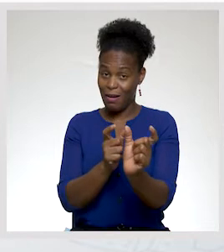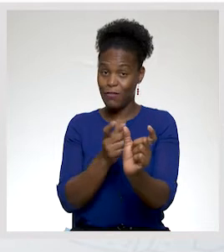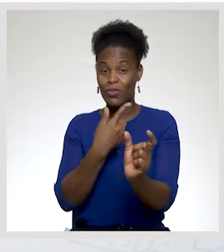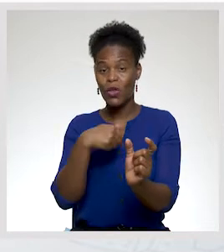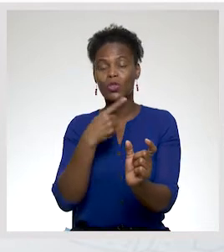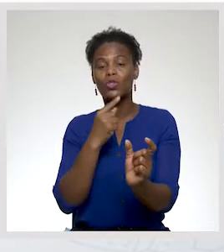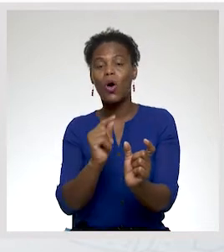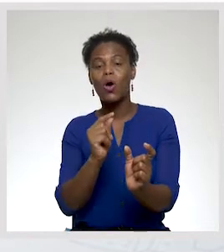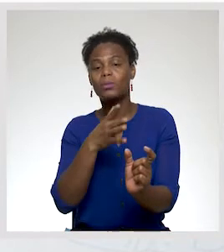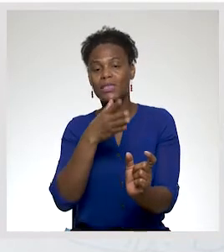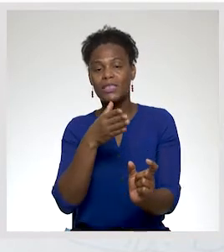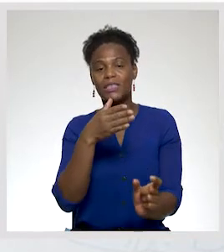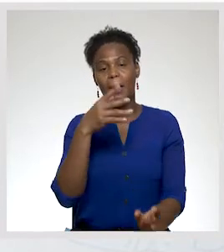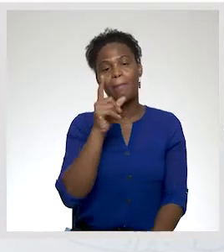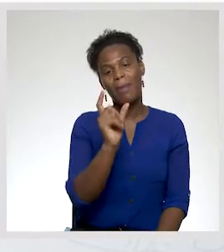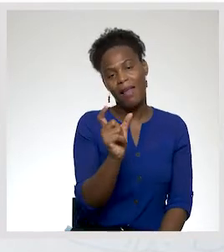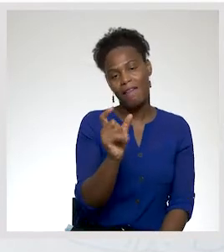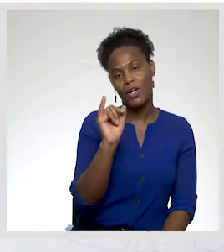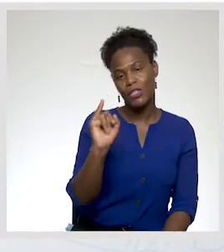palavras damos o nome de palavras